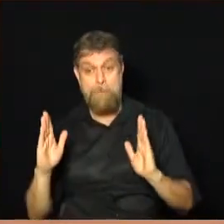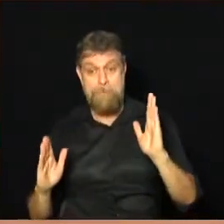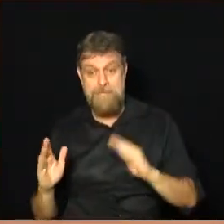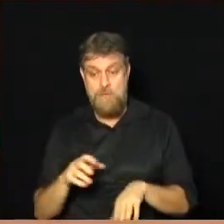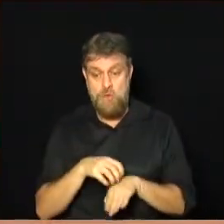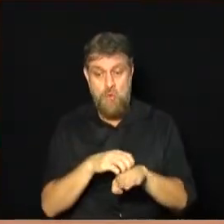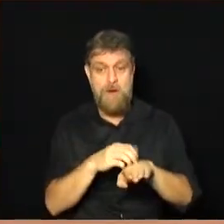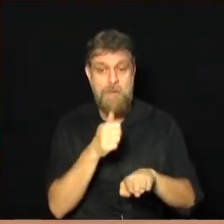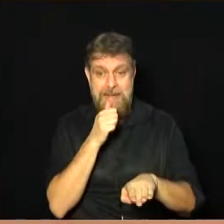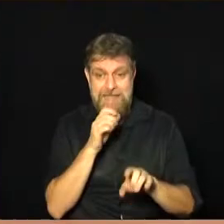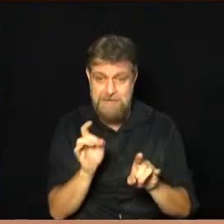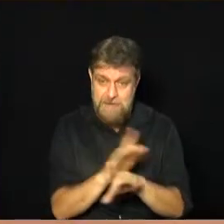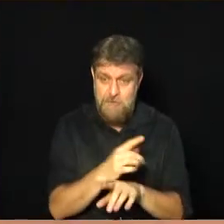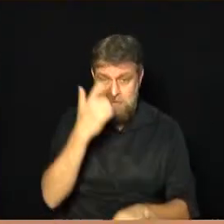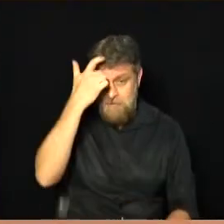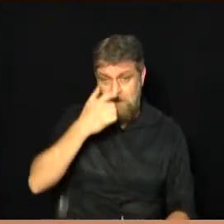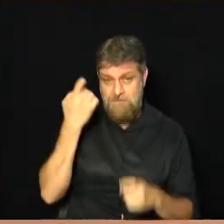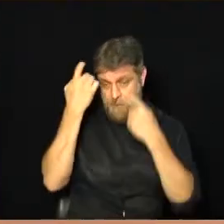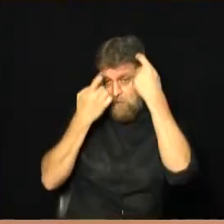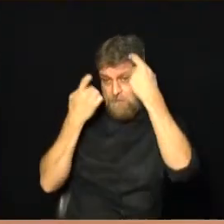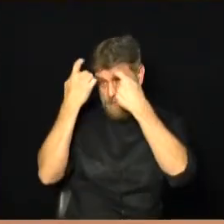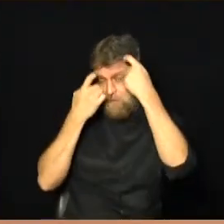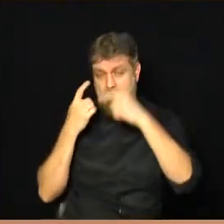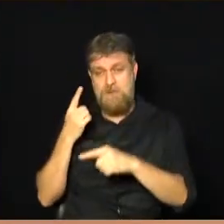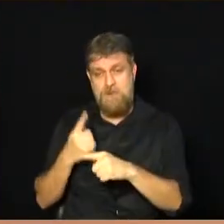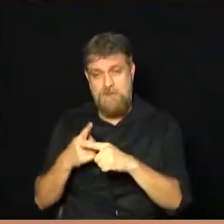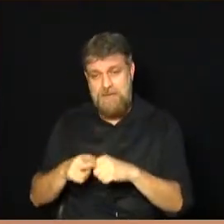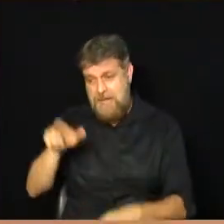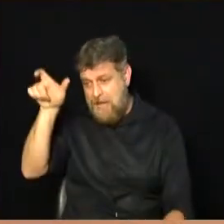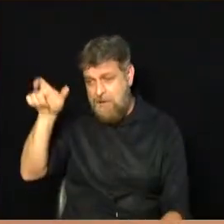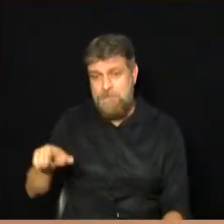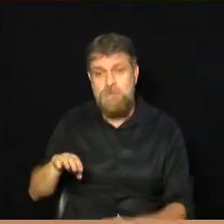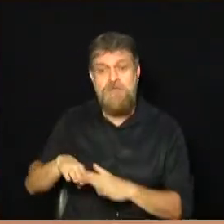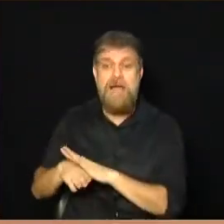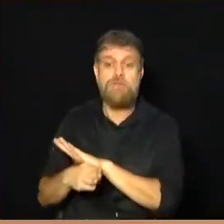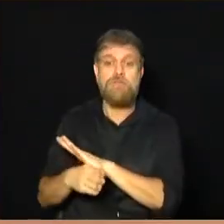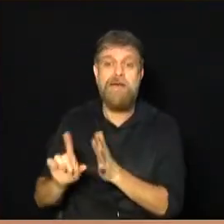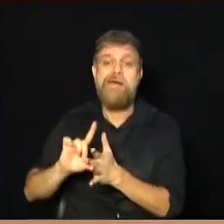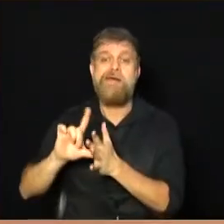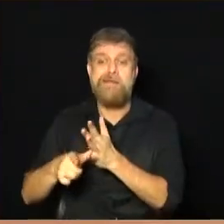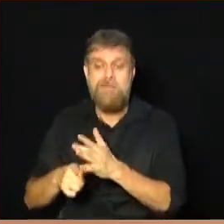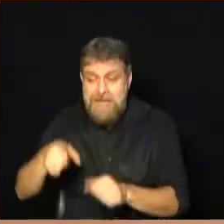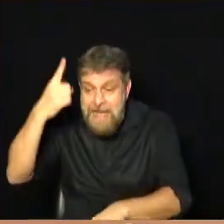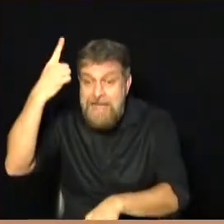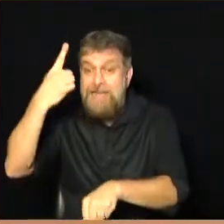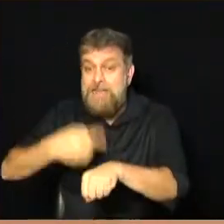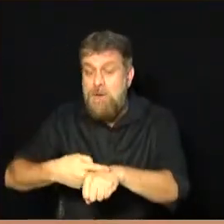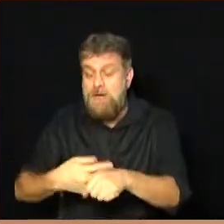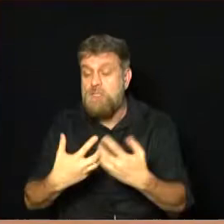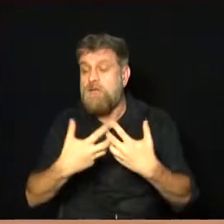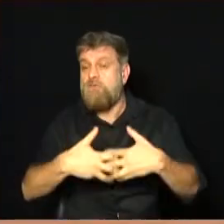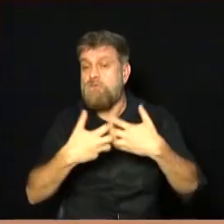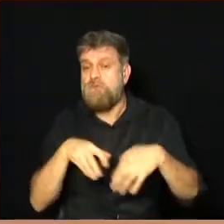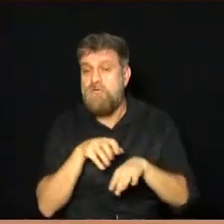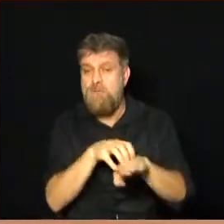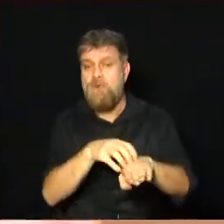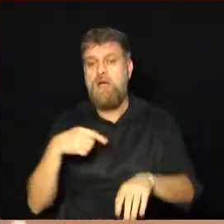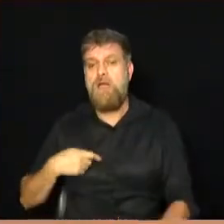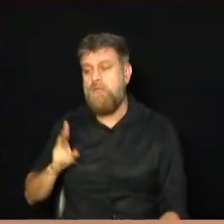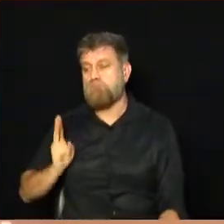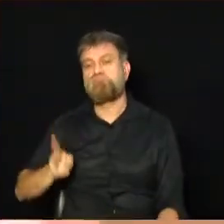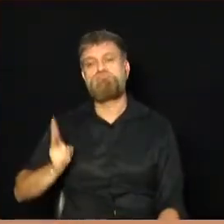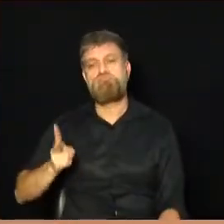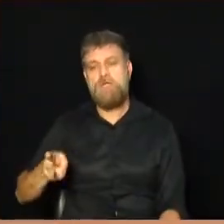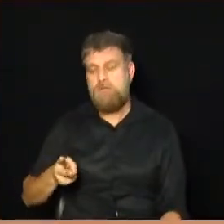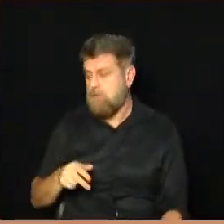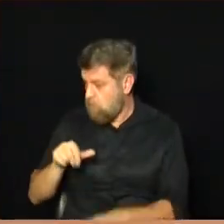tenho alguma preocupação com isso, porque a pessoa pode acostumar. A hora que o sistema vier para valer, mas eu andei aqui até ontem, agora não